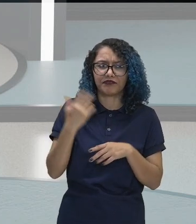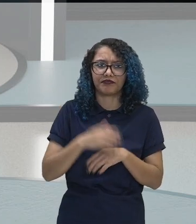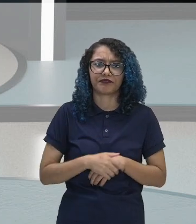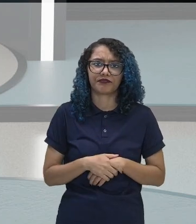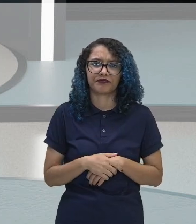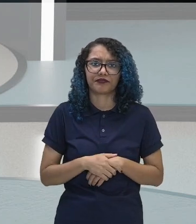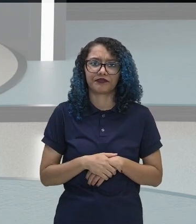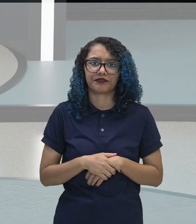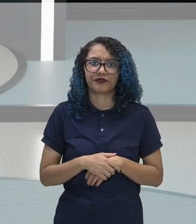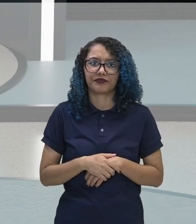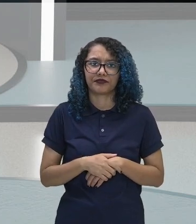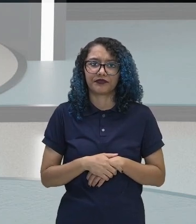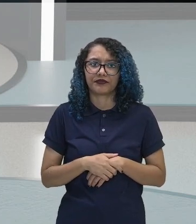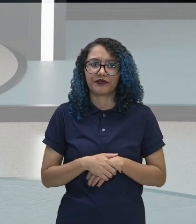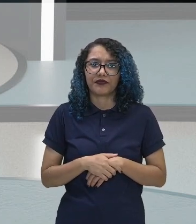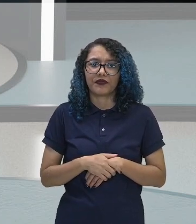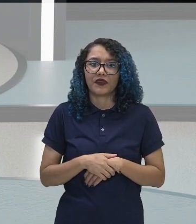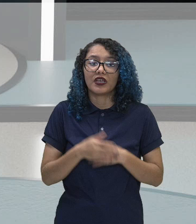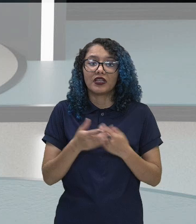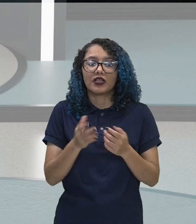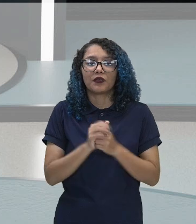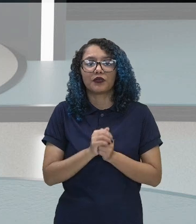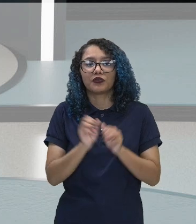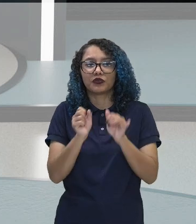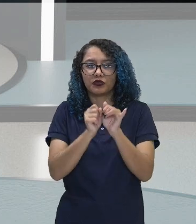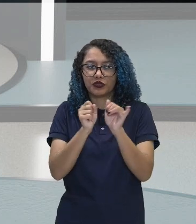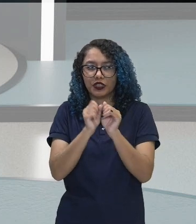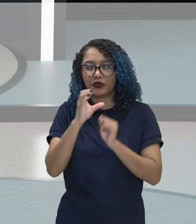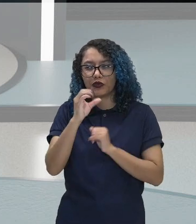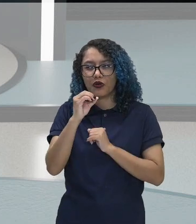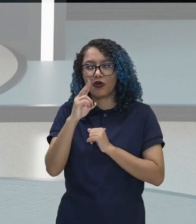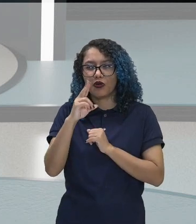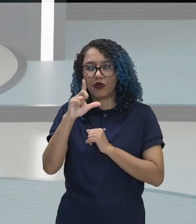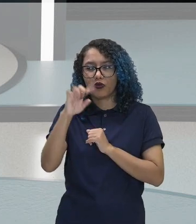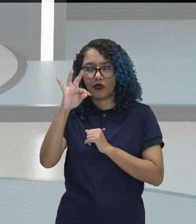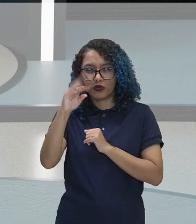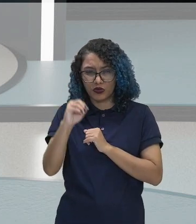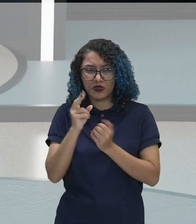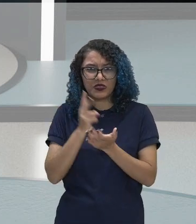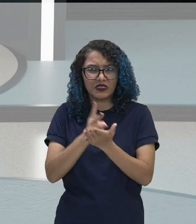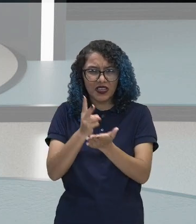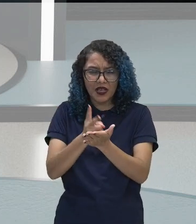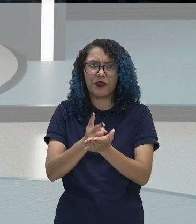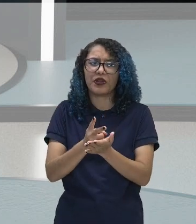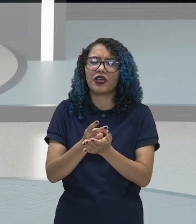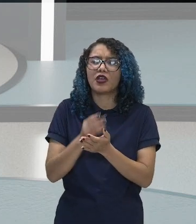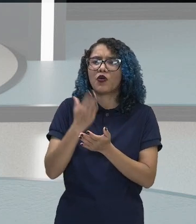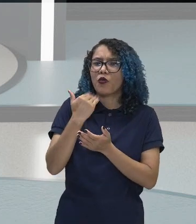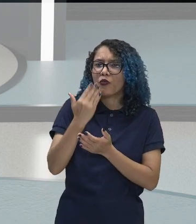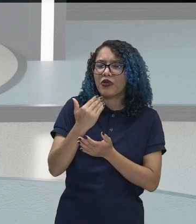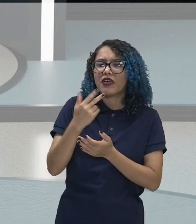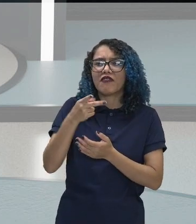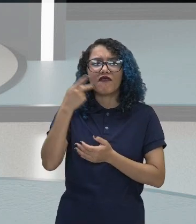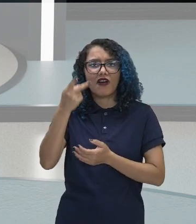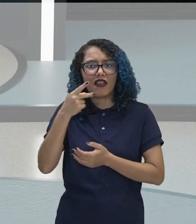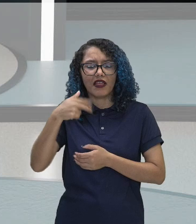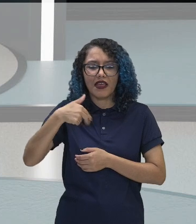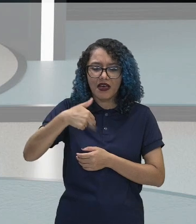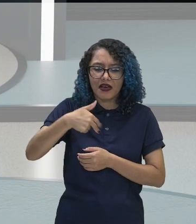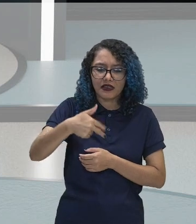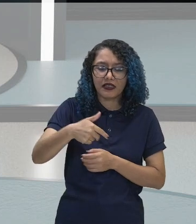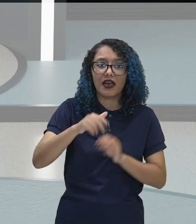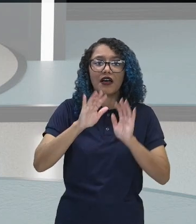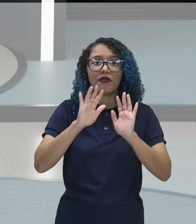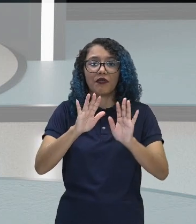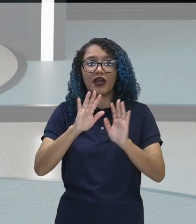sujeito oculto, nós usamos muito, comi, falei, andei, mas, na verdade, está faltando